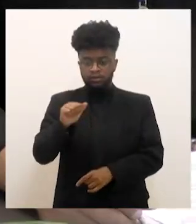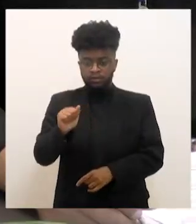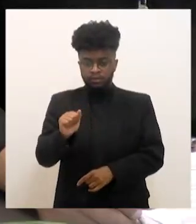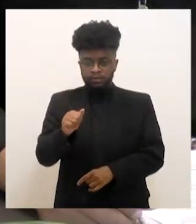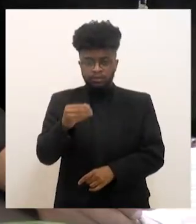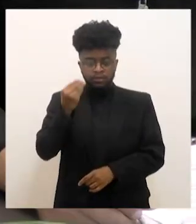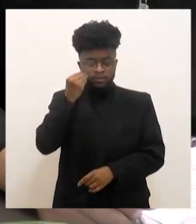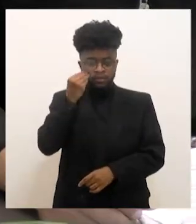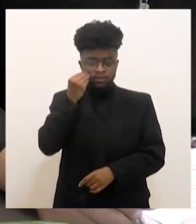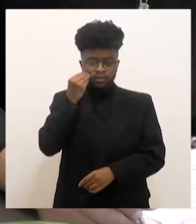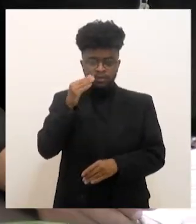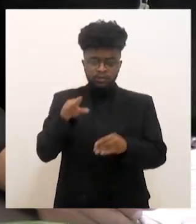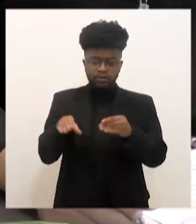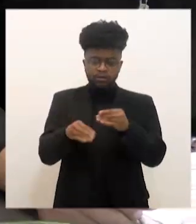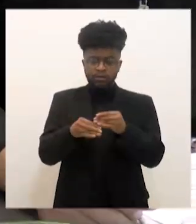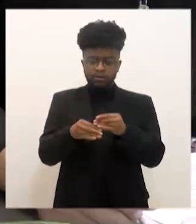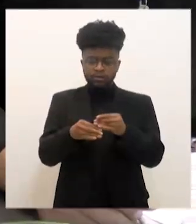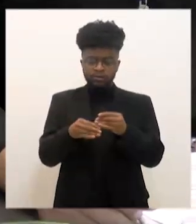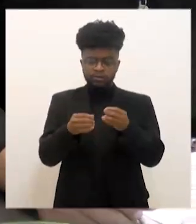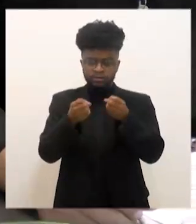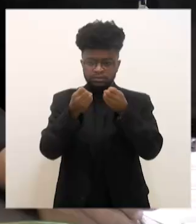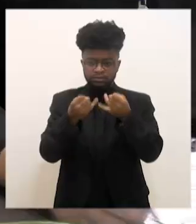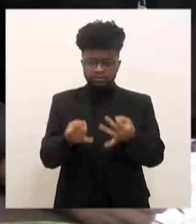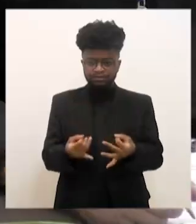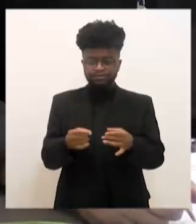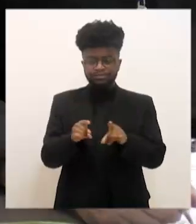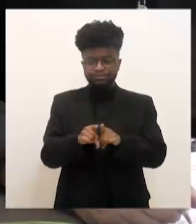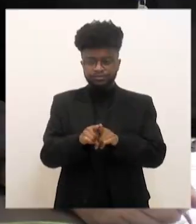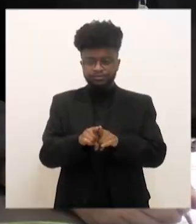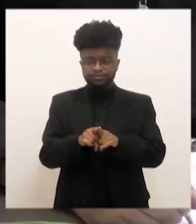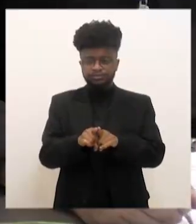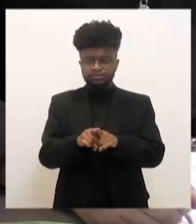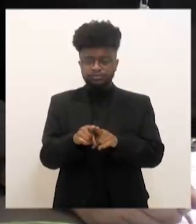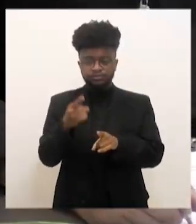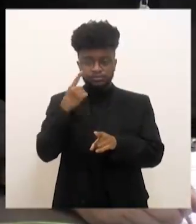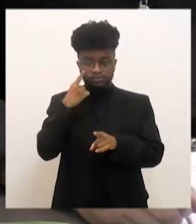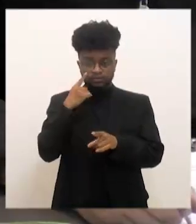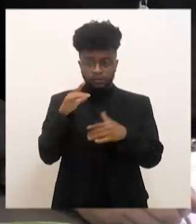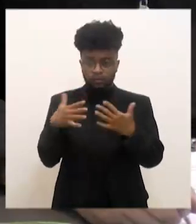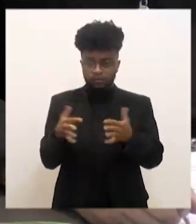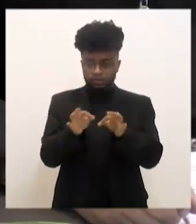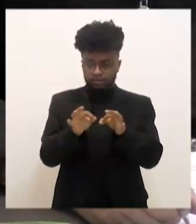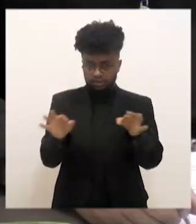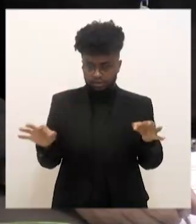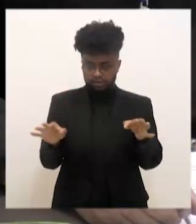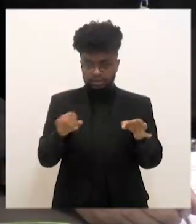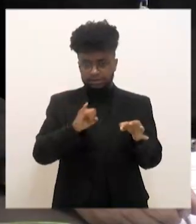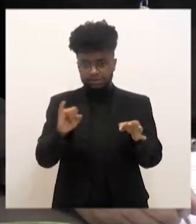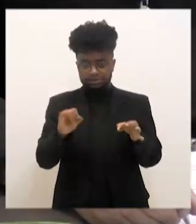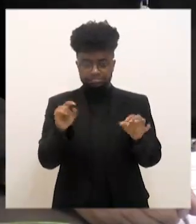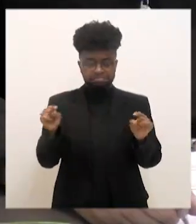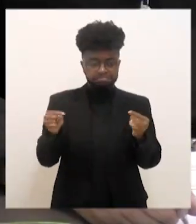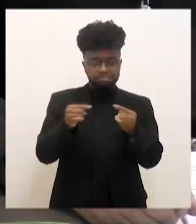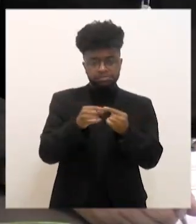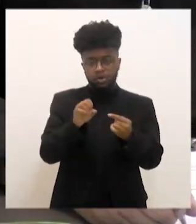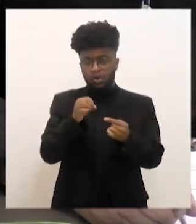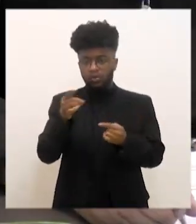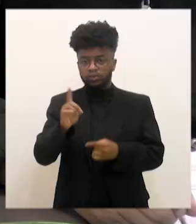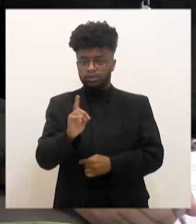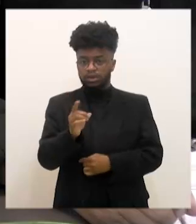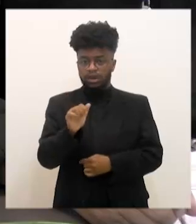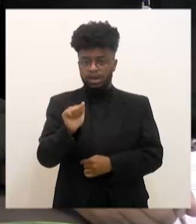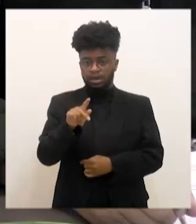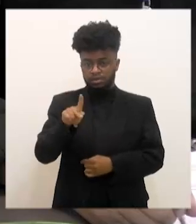um complemento de justificativa e ver essa questão da dimensão, se é própria para uma unidade